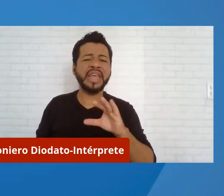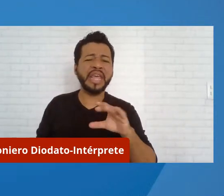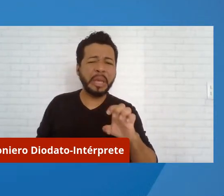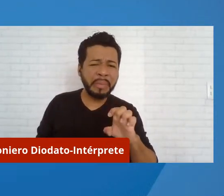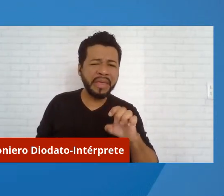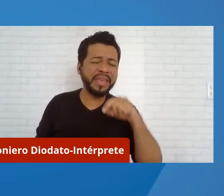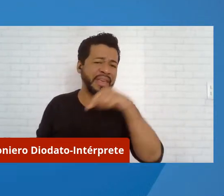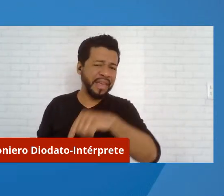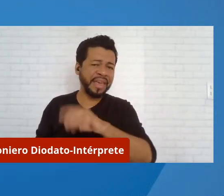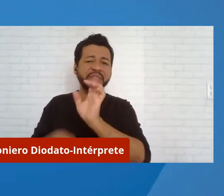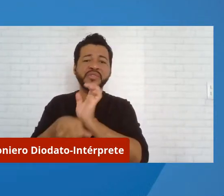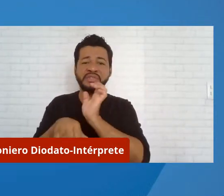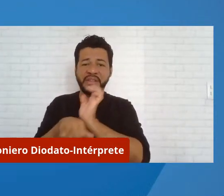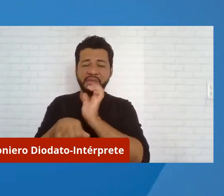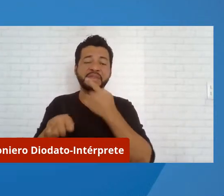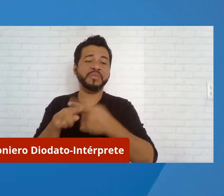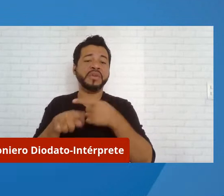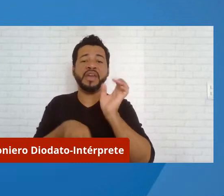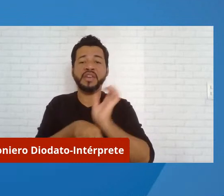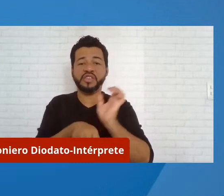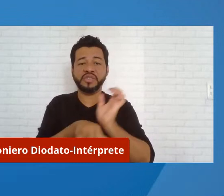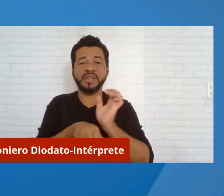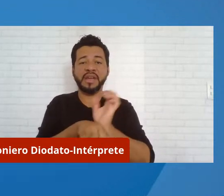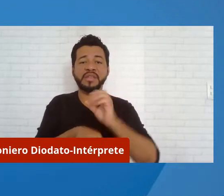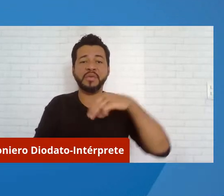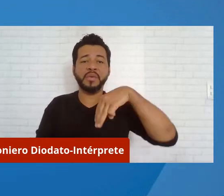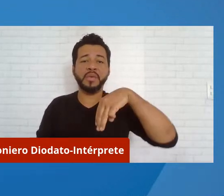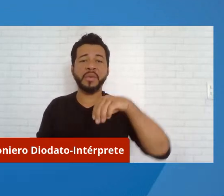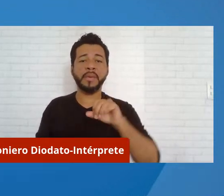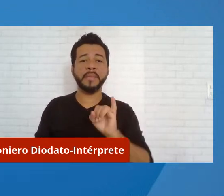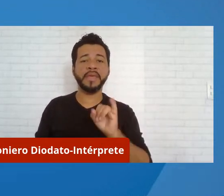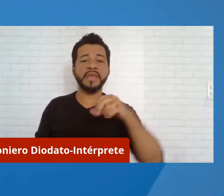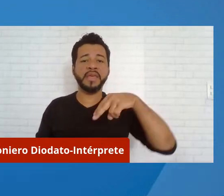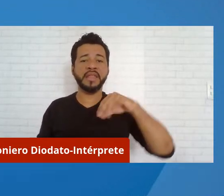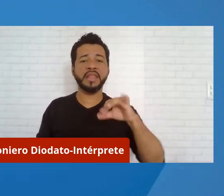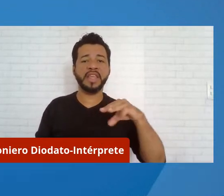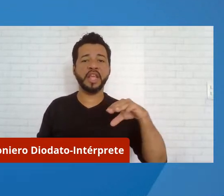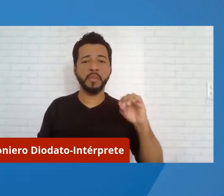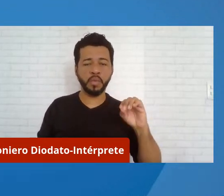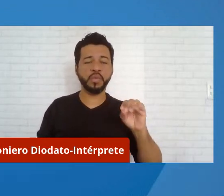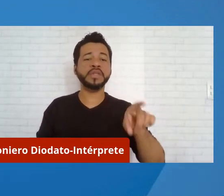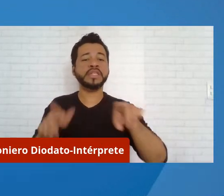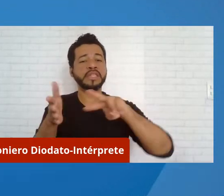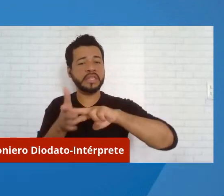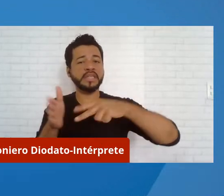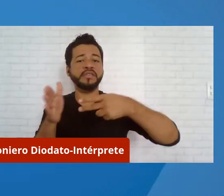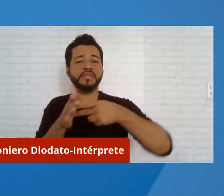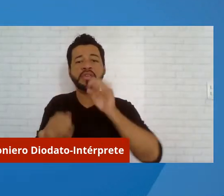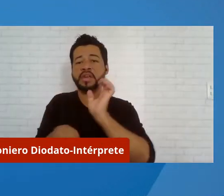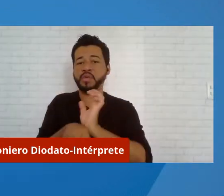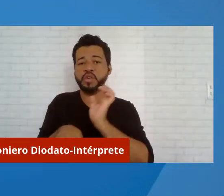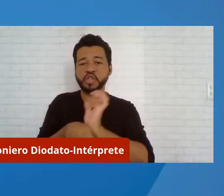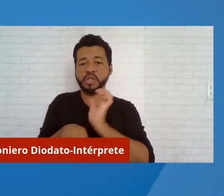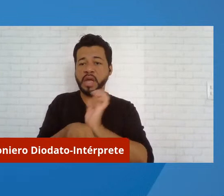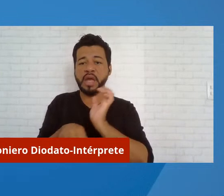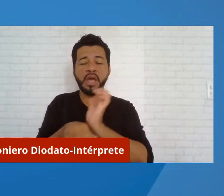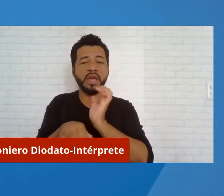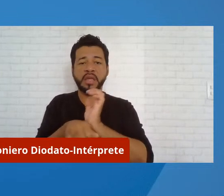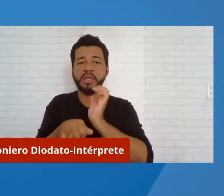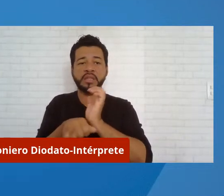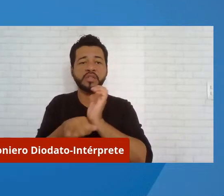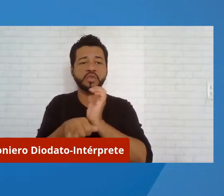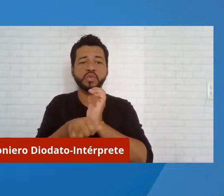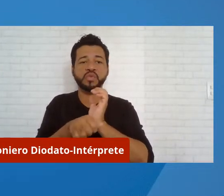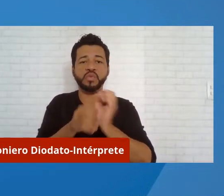de Estado mínimo. Estado mínimo quer dizer o quê? O Estado se retira, privatizando propriedades